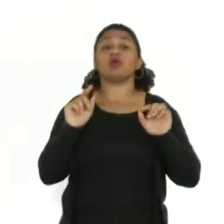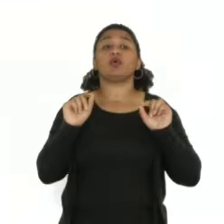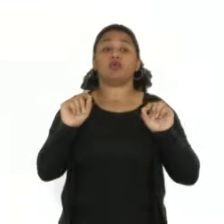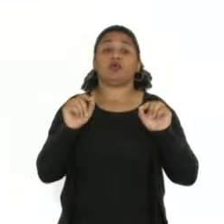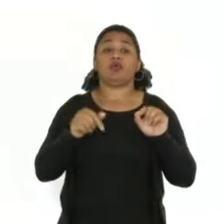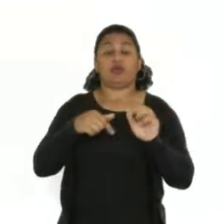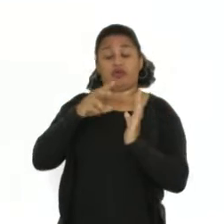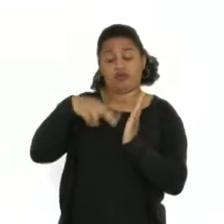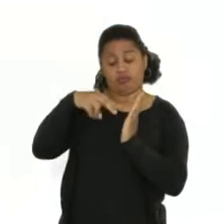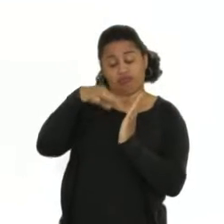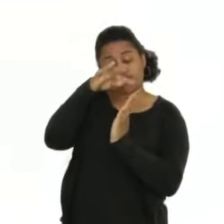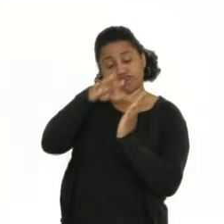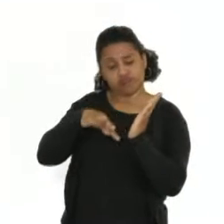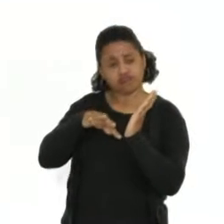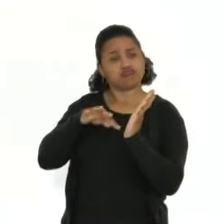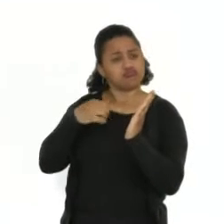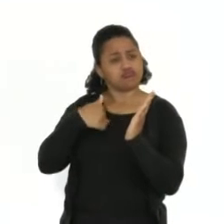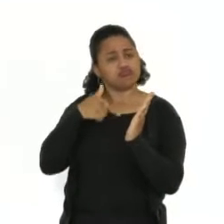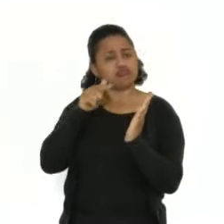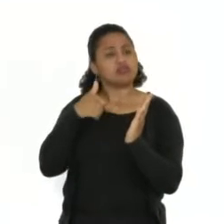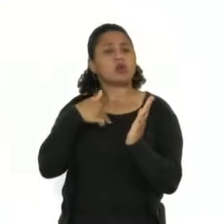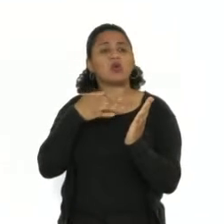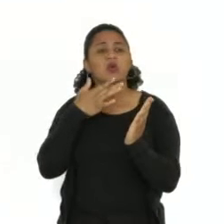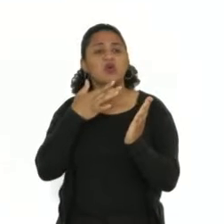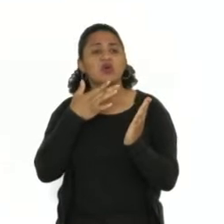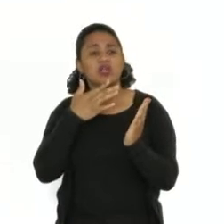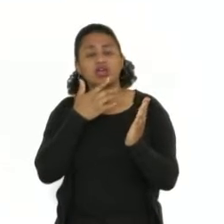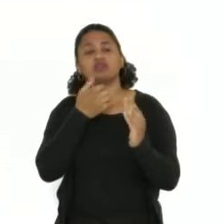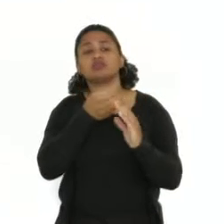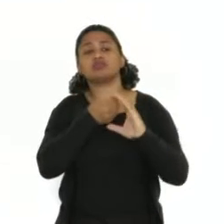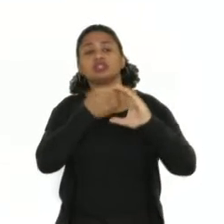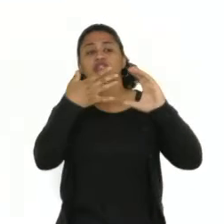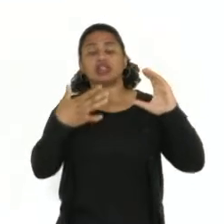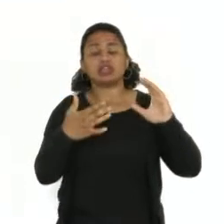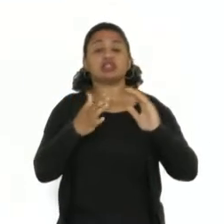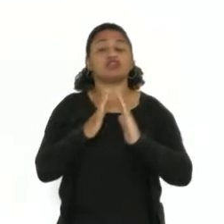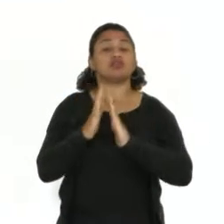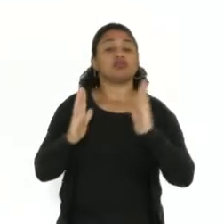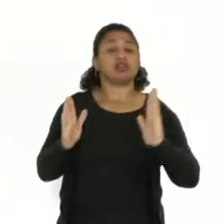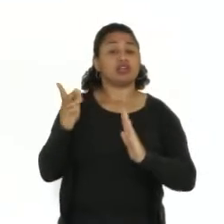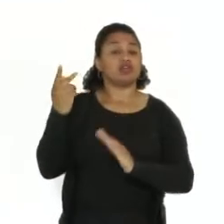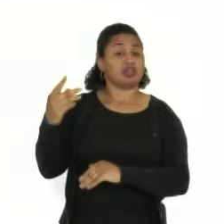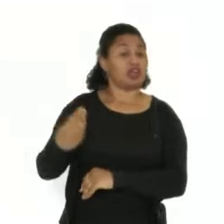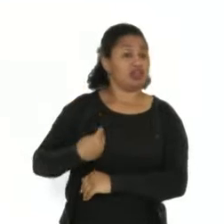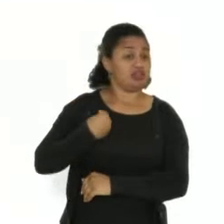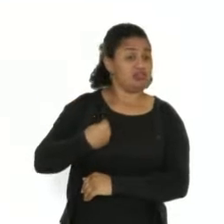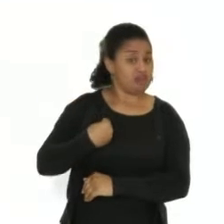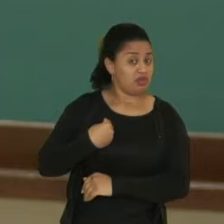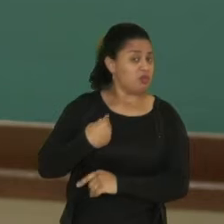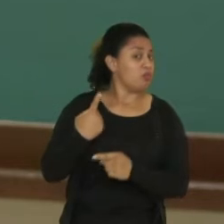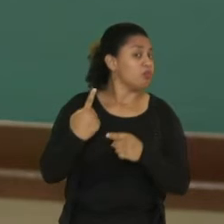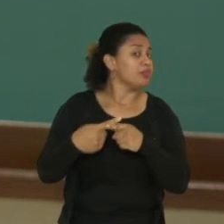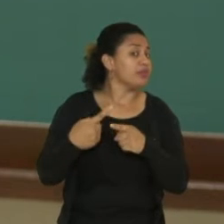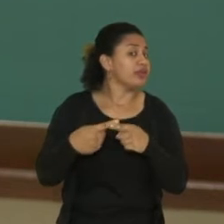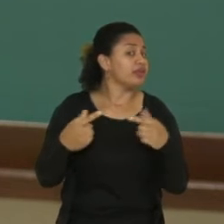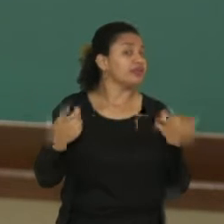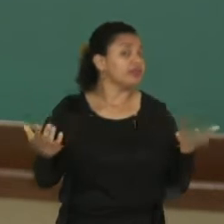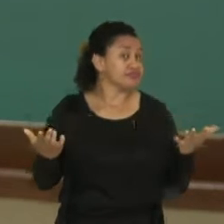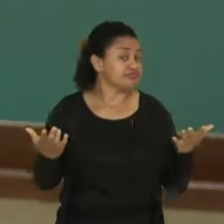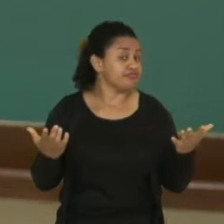o leitor desse texto fica conhecendo alguns aspectos da época em que a autora viveu? Por quê?